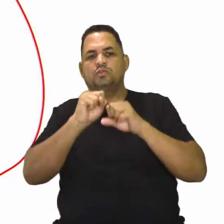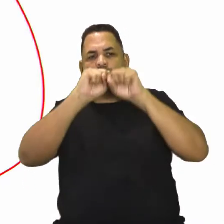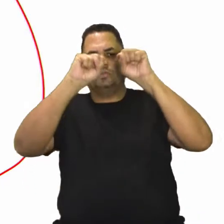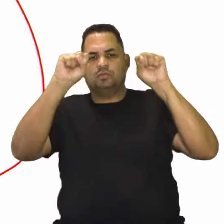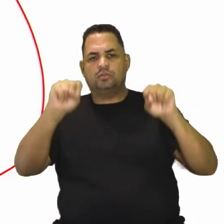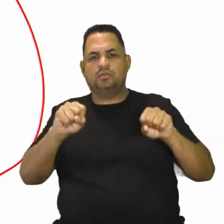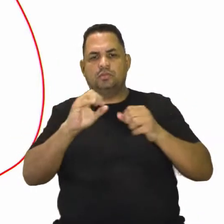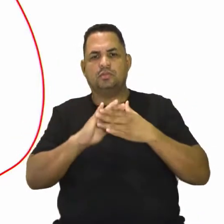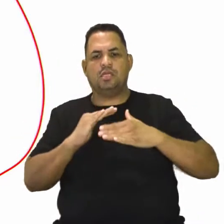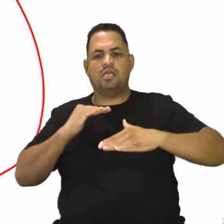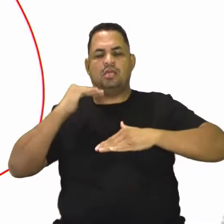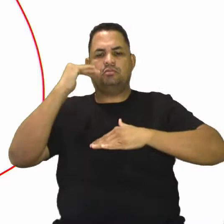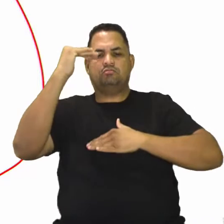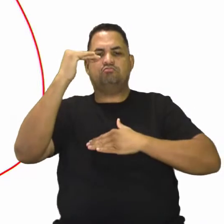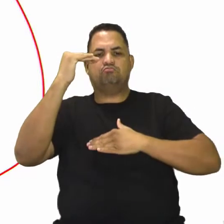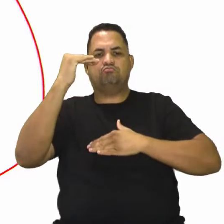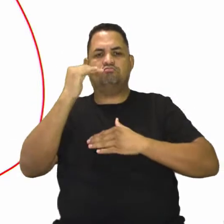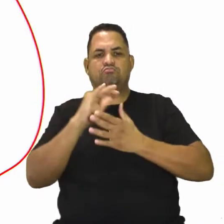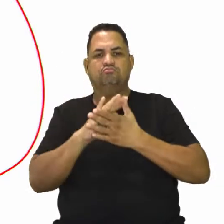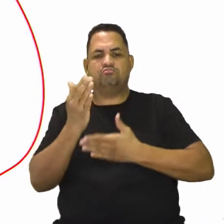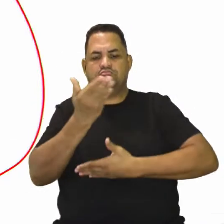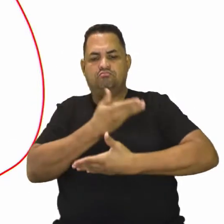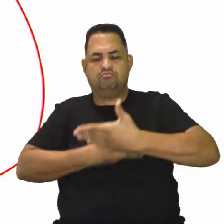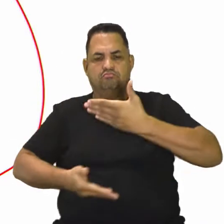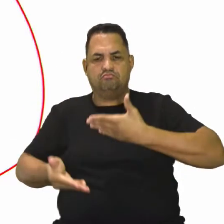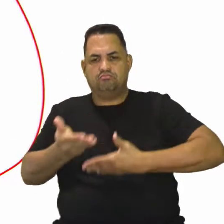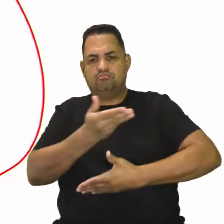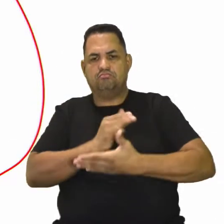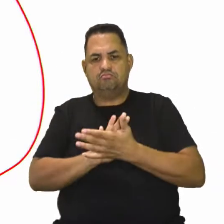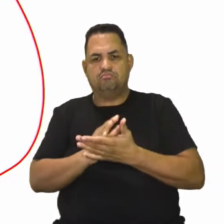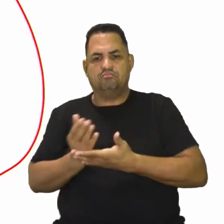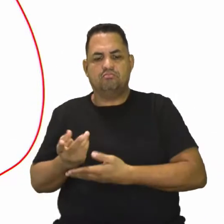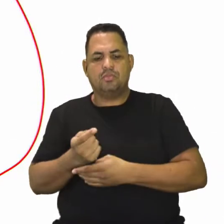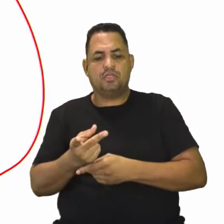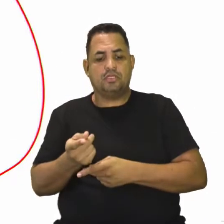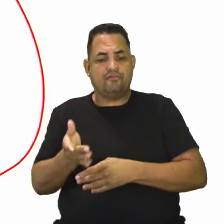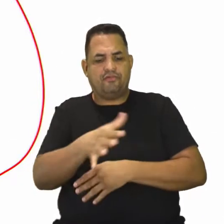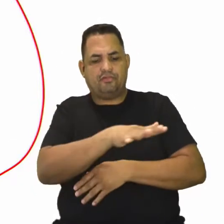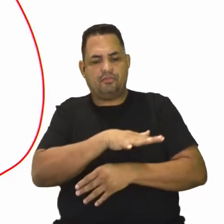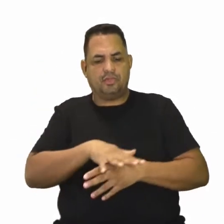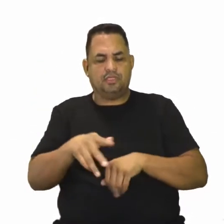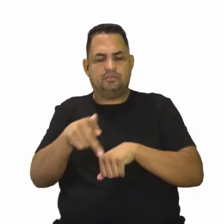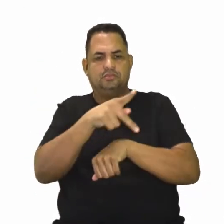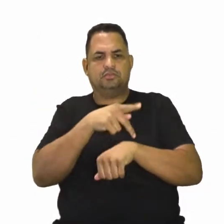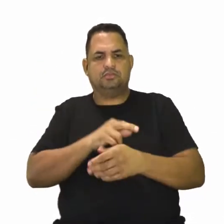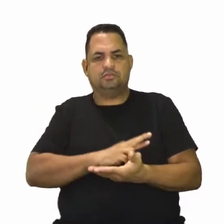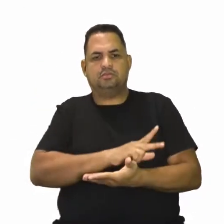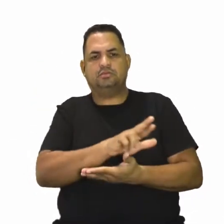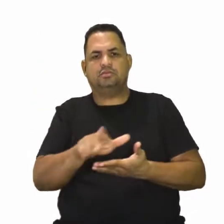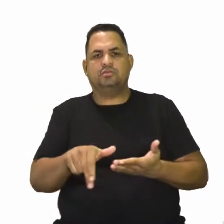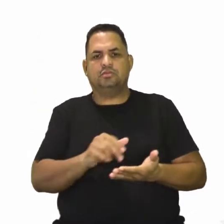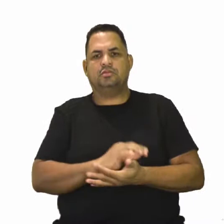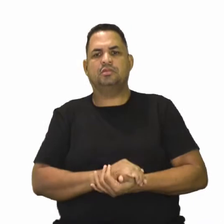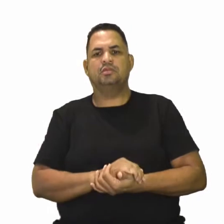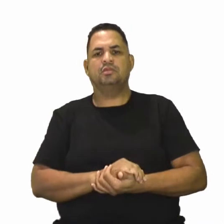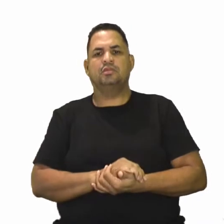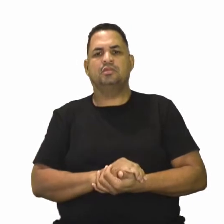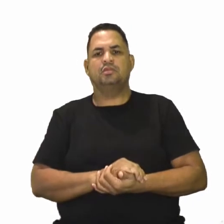sistema e alcançar uma integração de mercado. Uma integração nesse mercado.